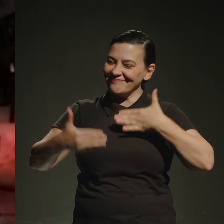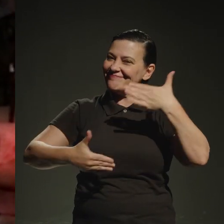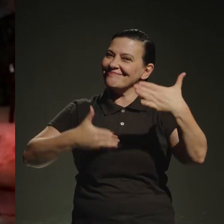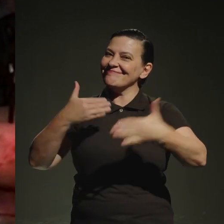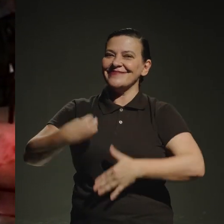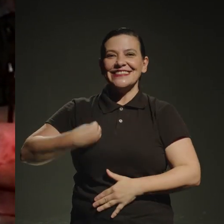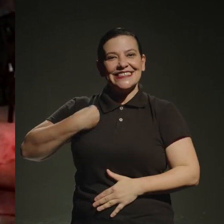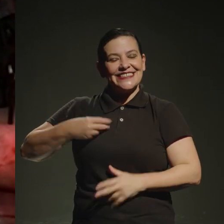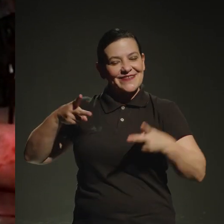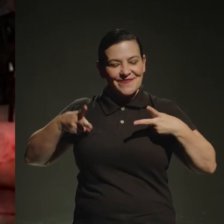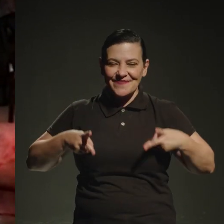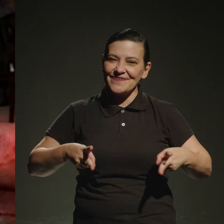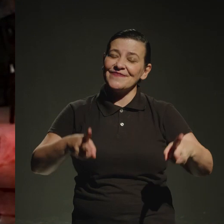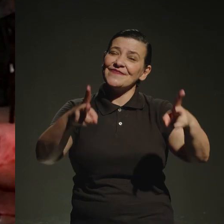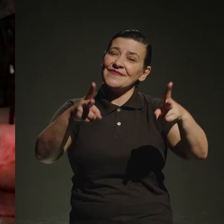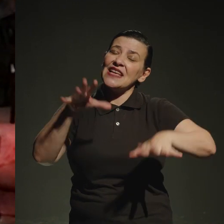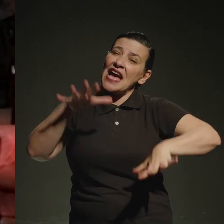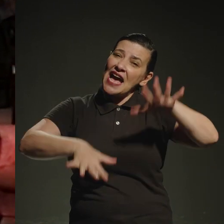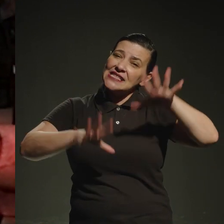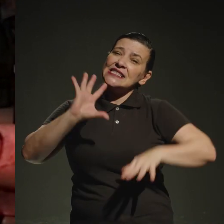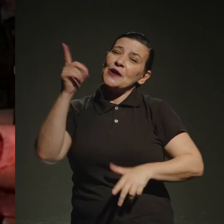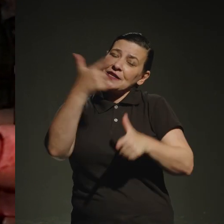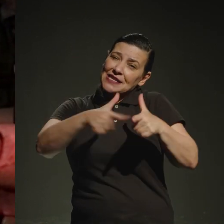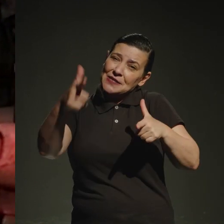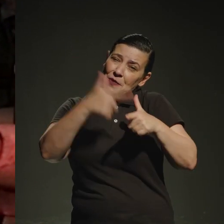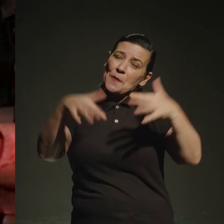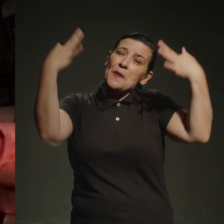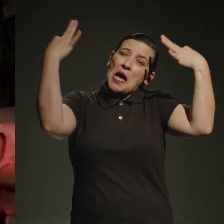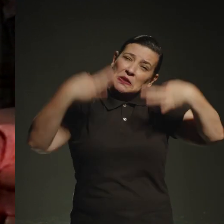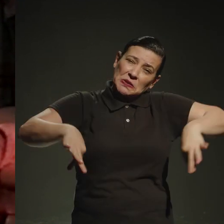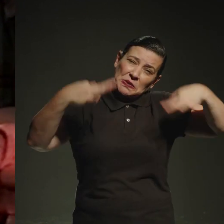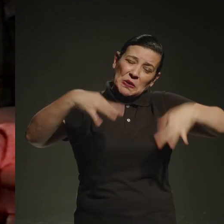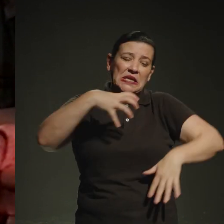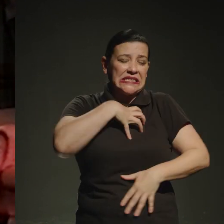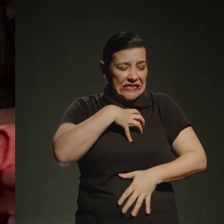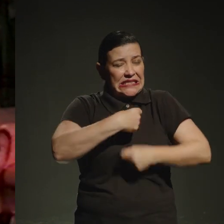Embora temporariamente fora de combate por conta de um mal nos rins...